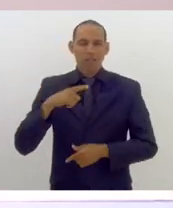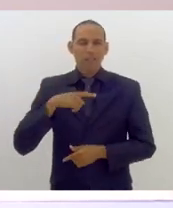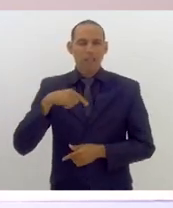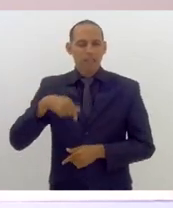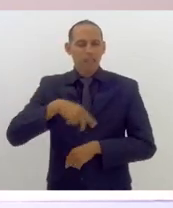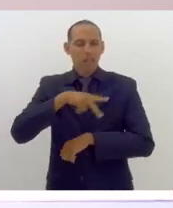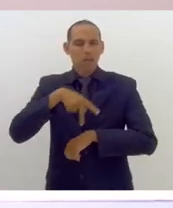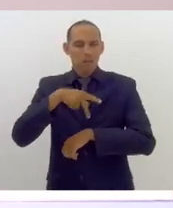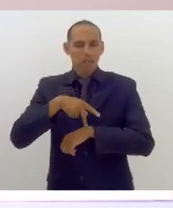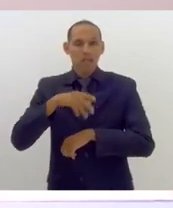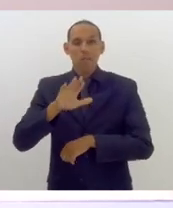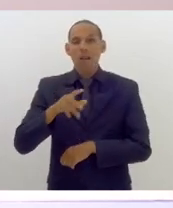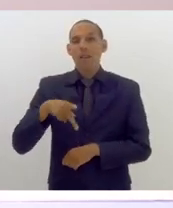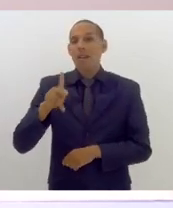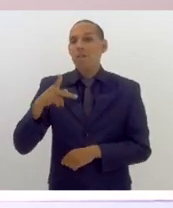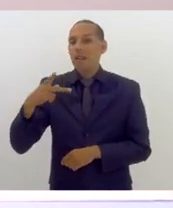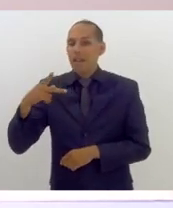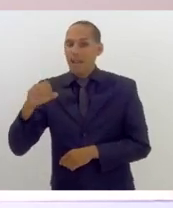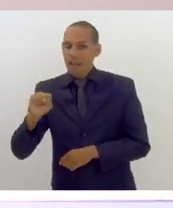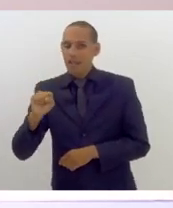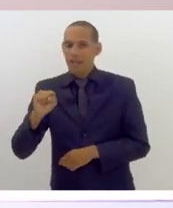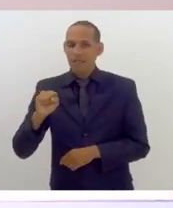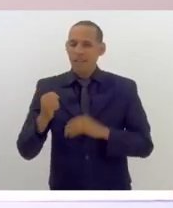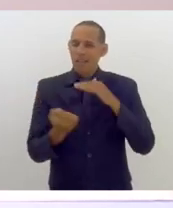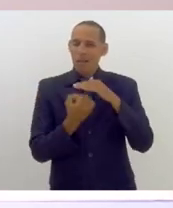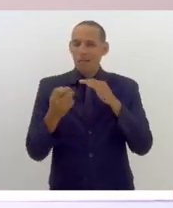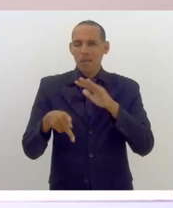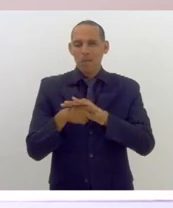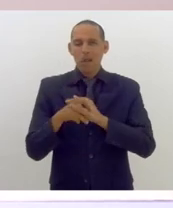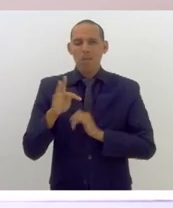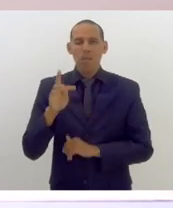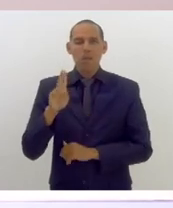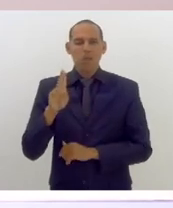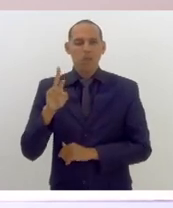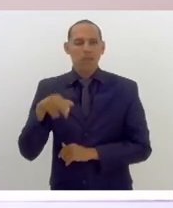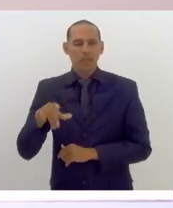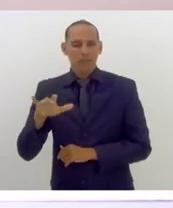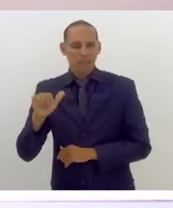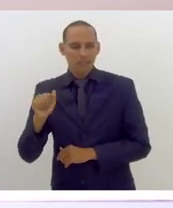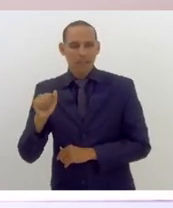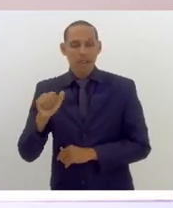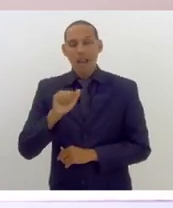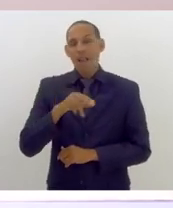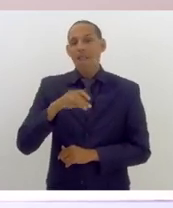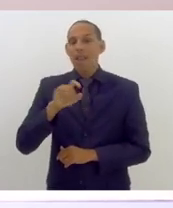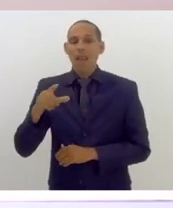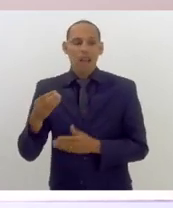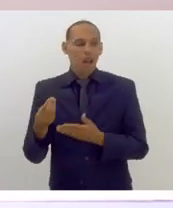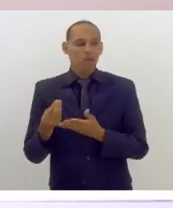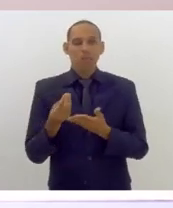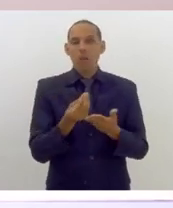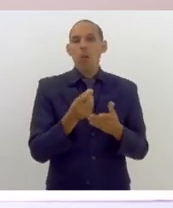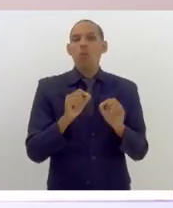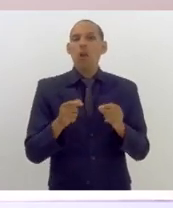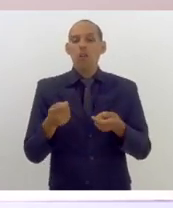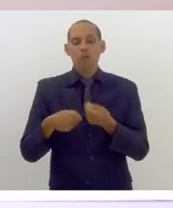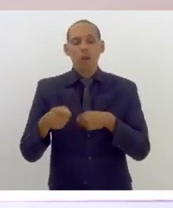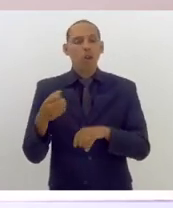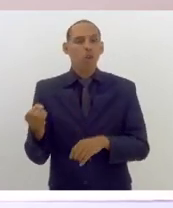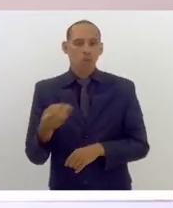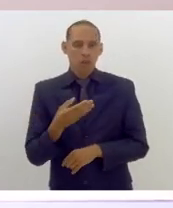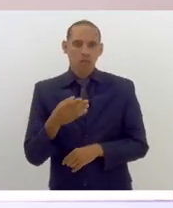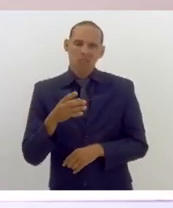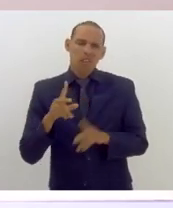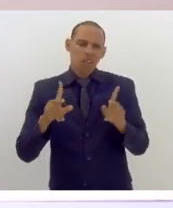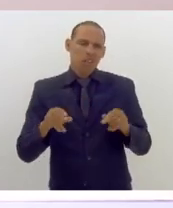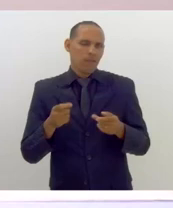a empresa turca kps ofereceu Anael no prazo passado um novo negócio que eu chamo